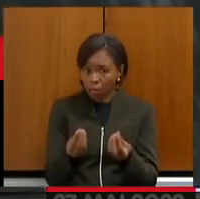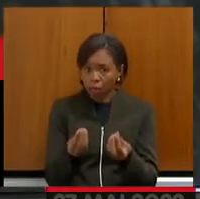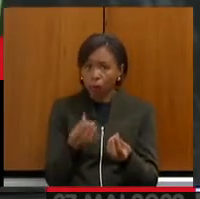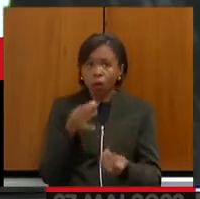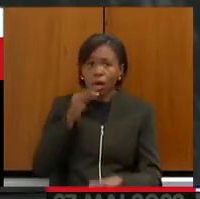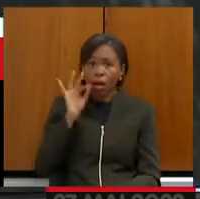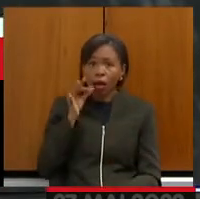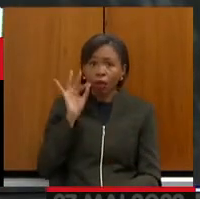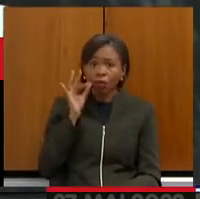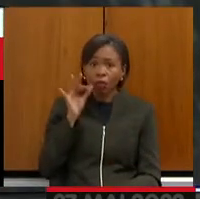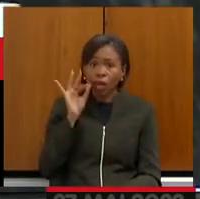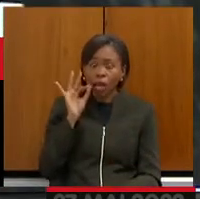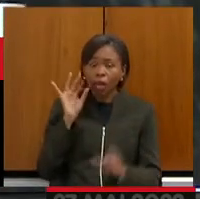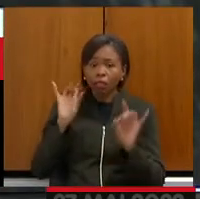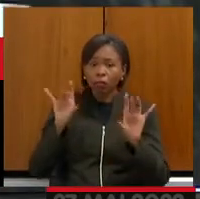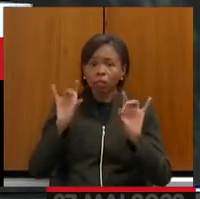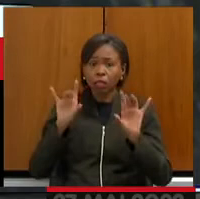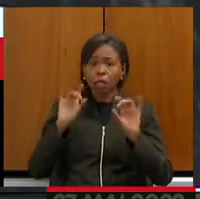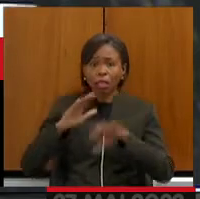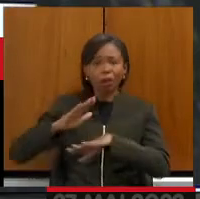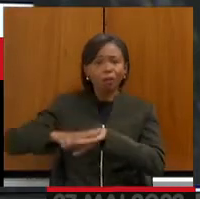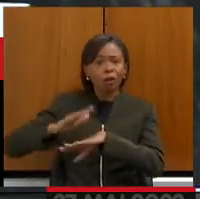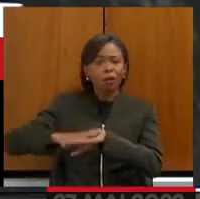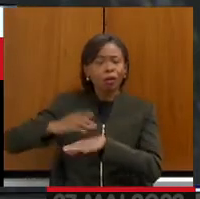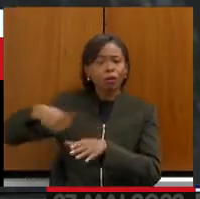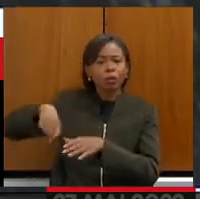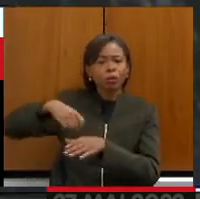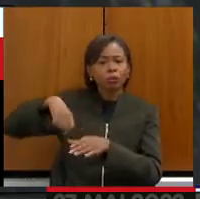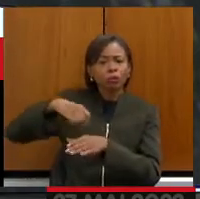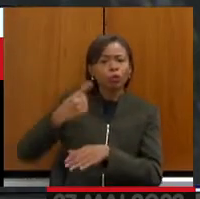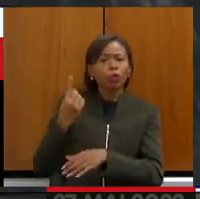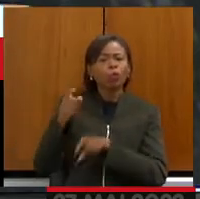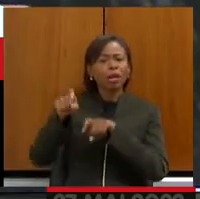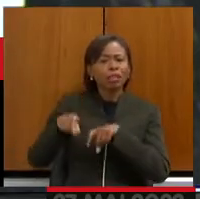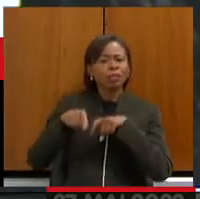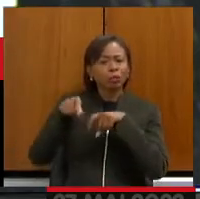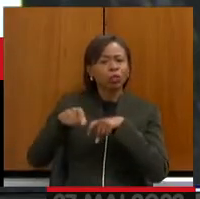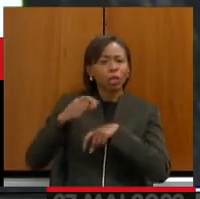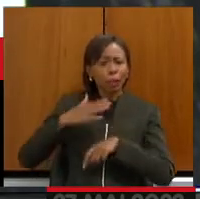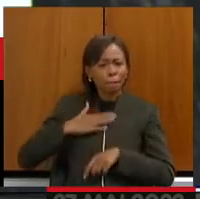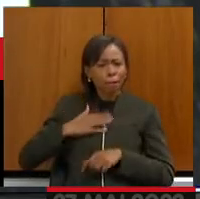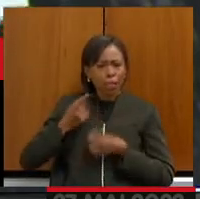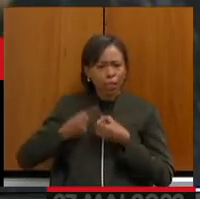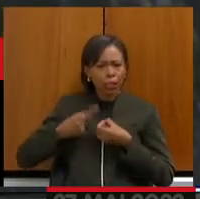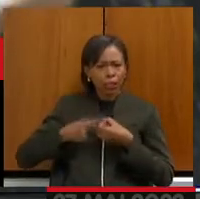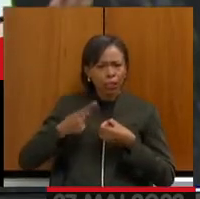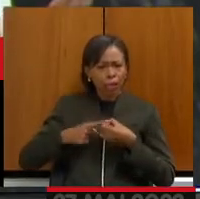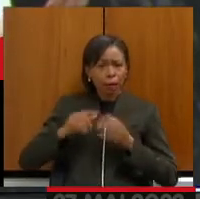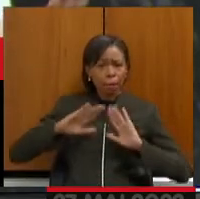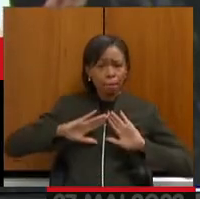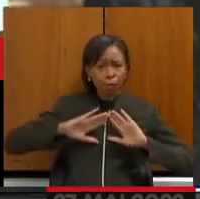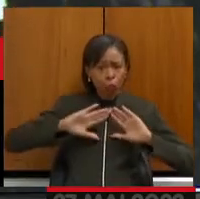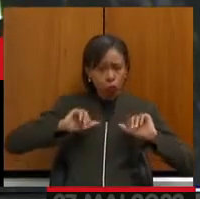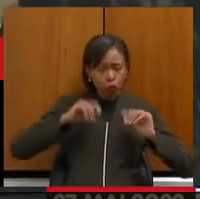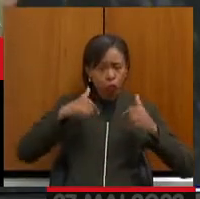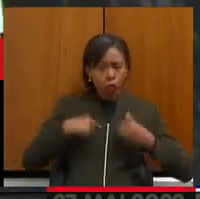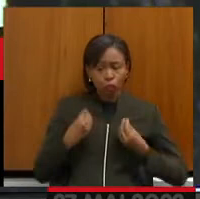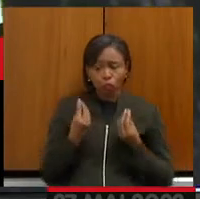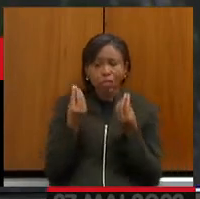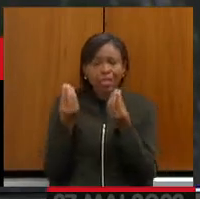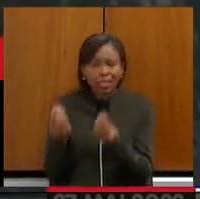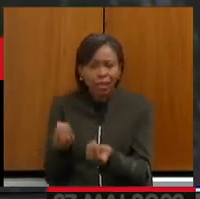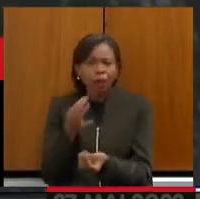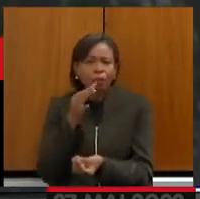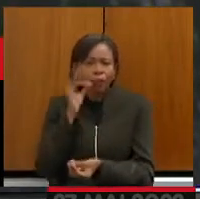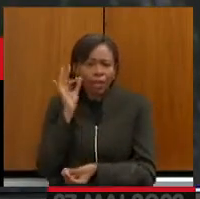café especial feito pela mão de uma das agricultoras da minha cidade que pediu que eu entregasse porque